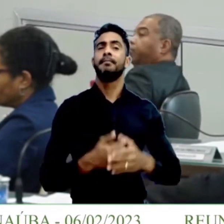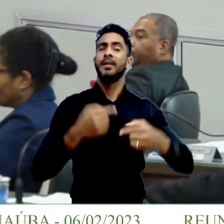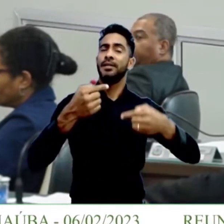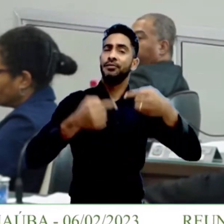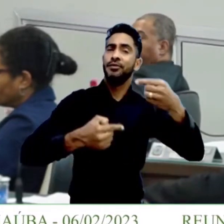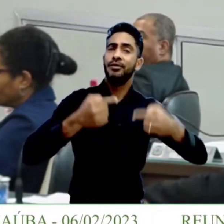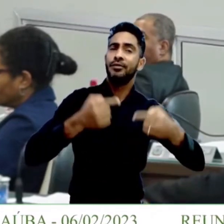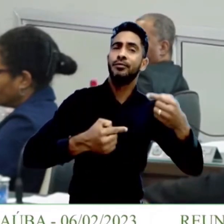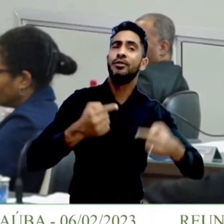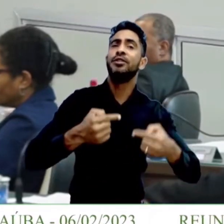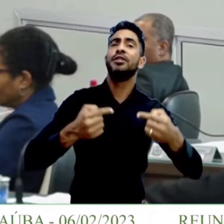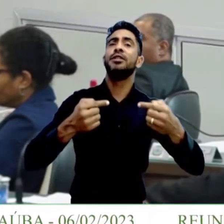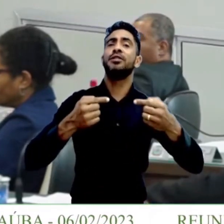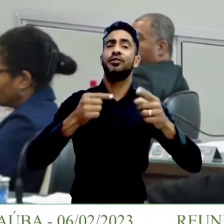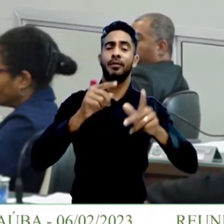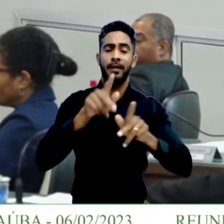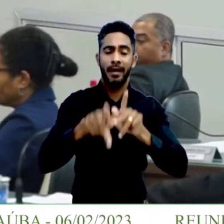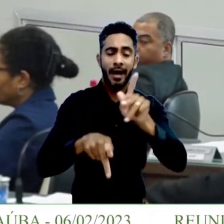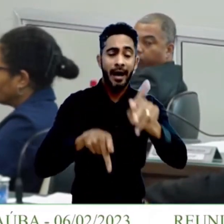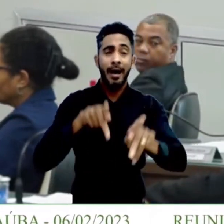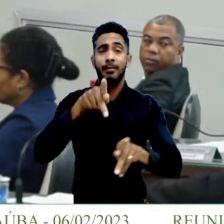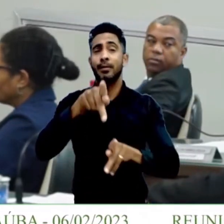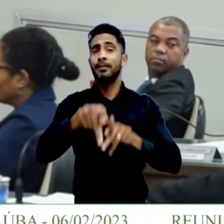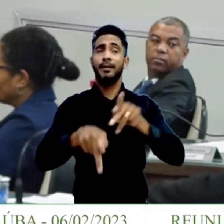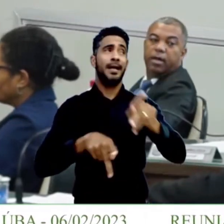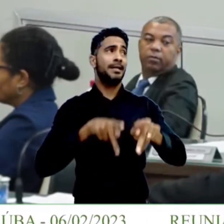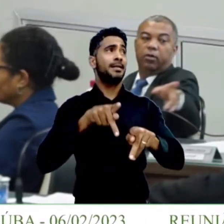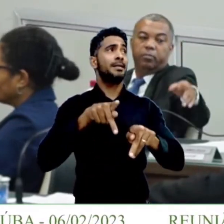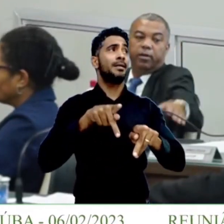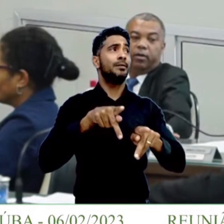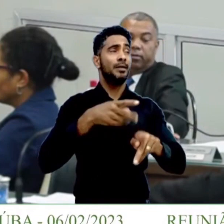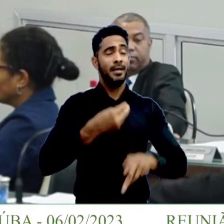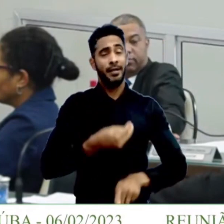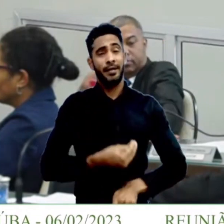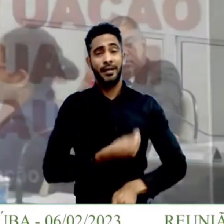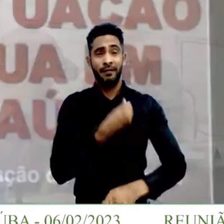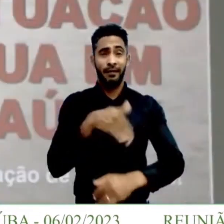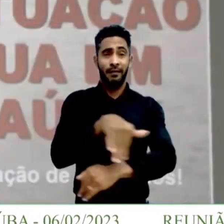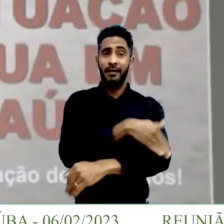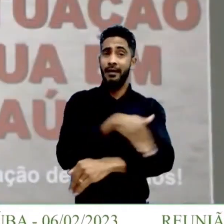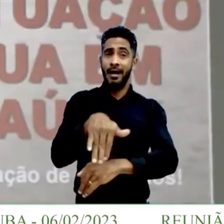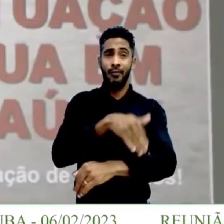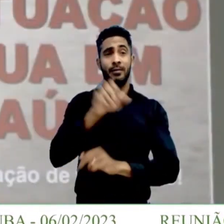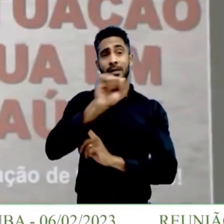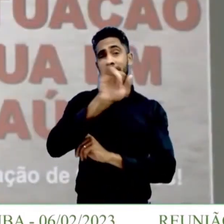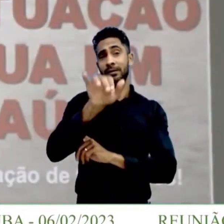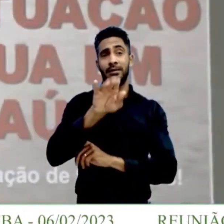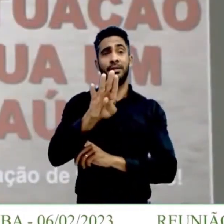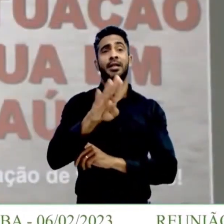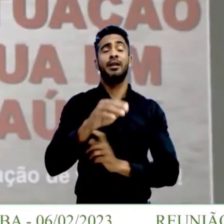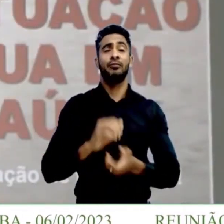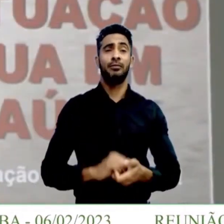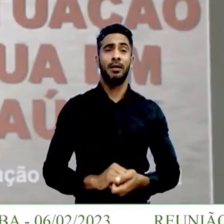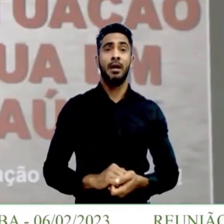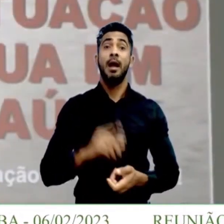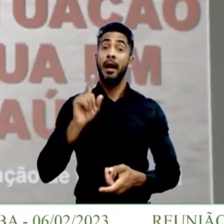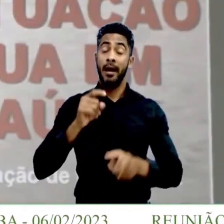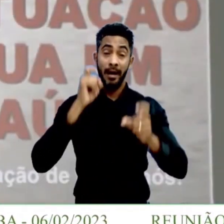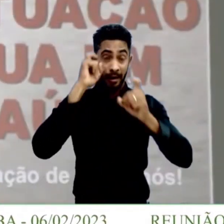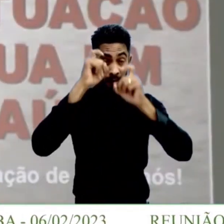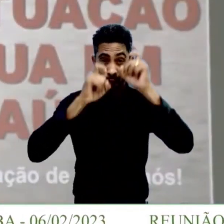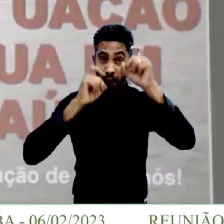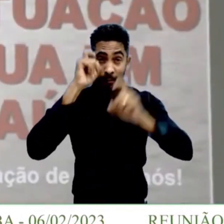discutirmos sobre a população em situação de rua aqui em Janaúba. É uma preocupação